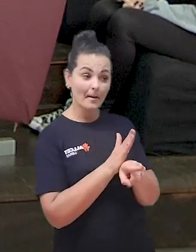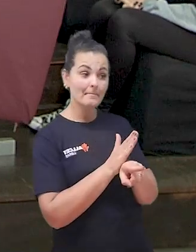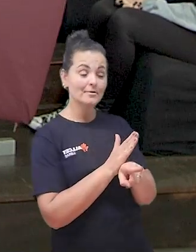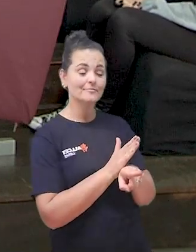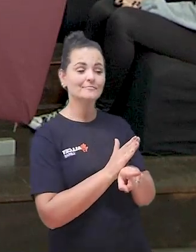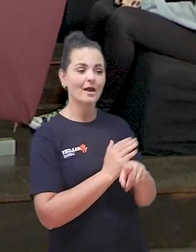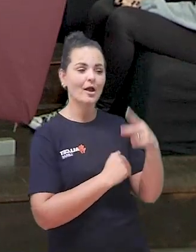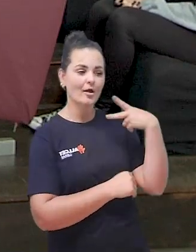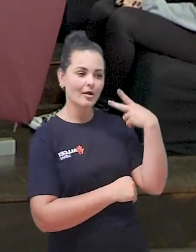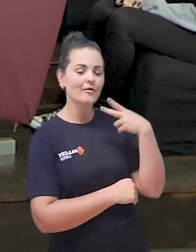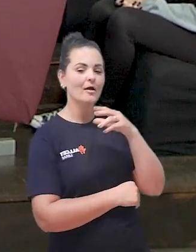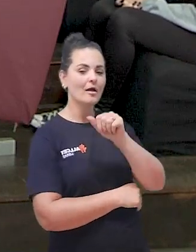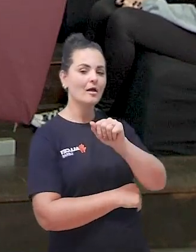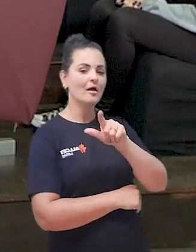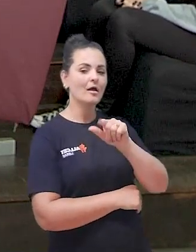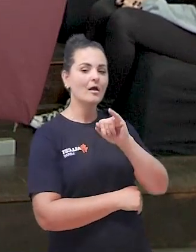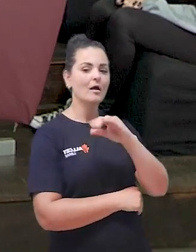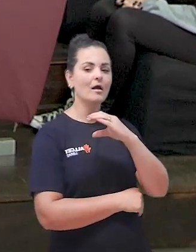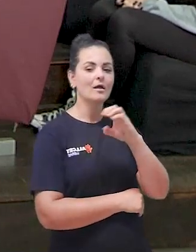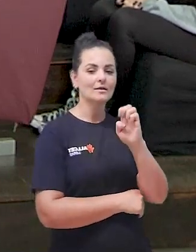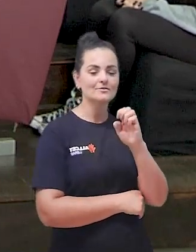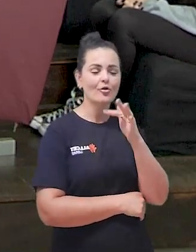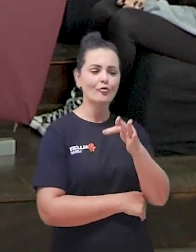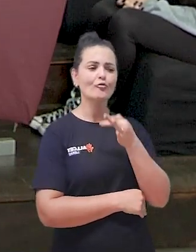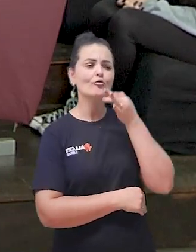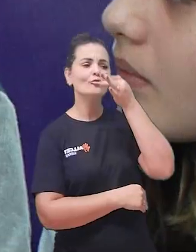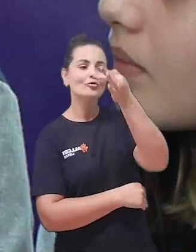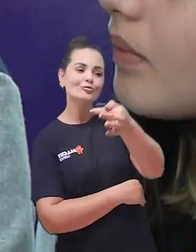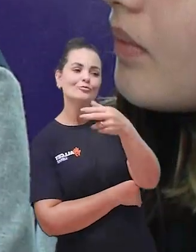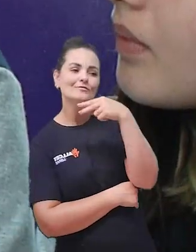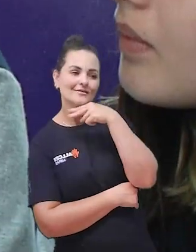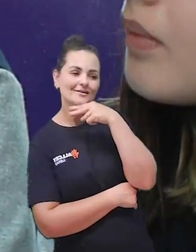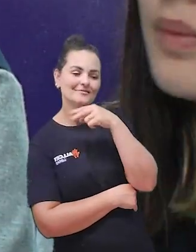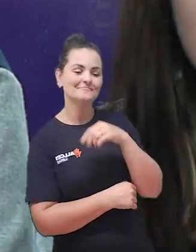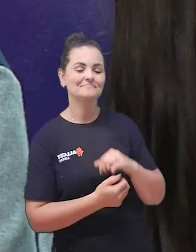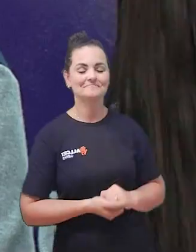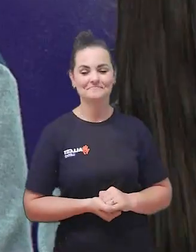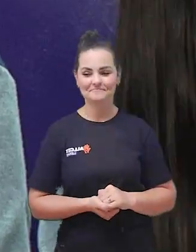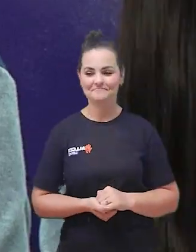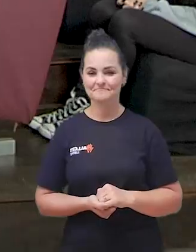pergunta da Alice já é o futuro. Futuro neto.